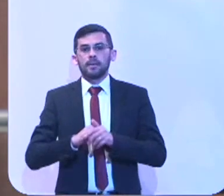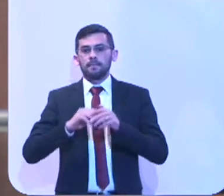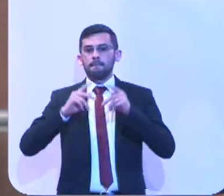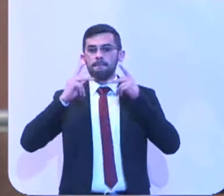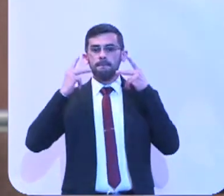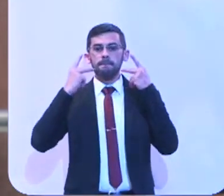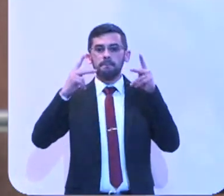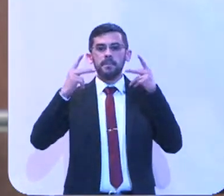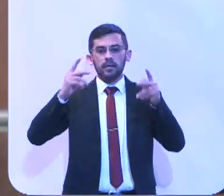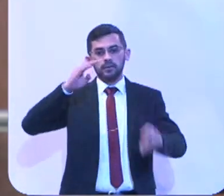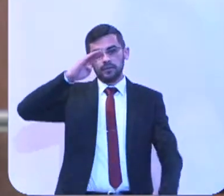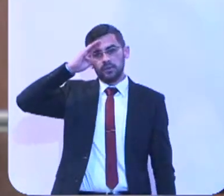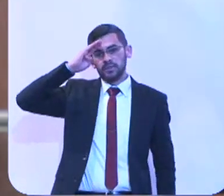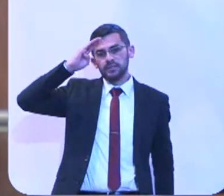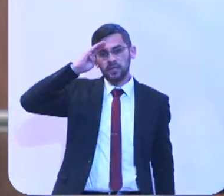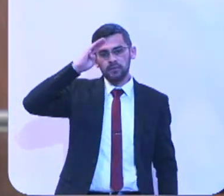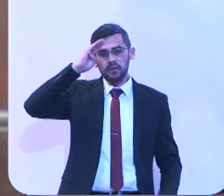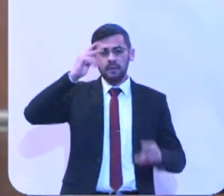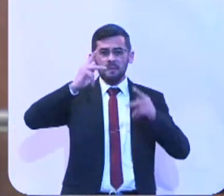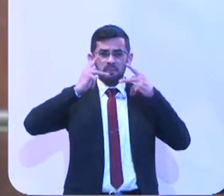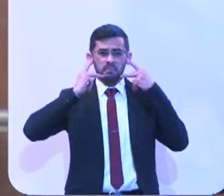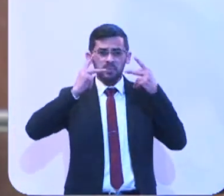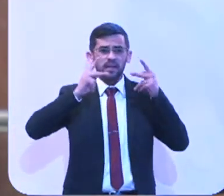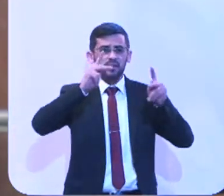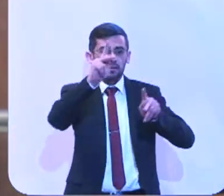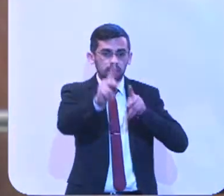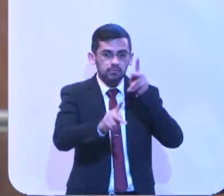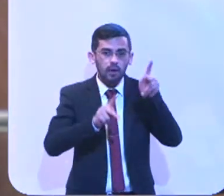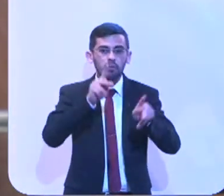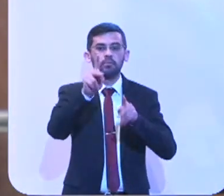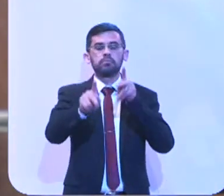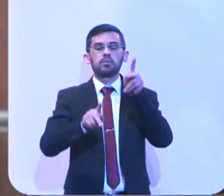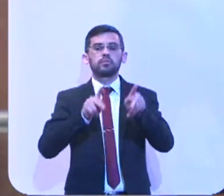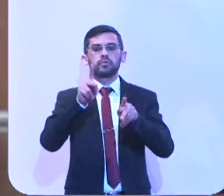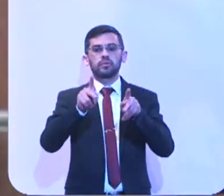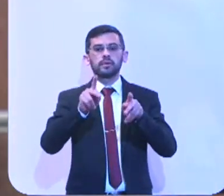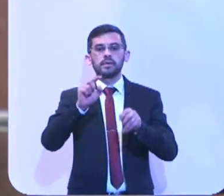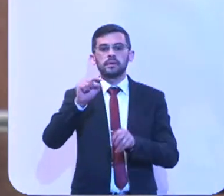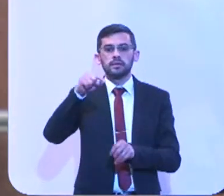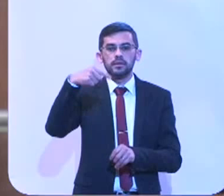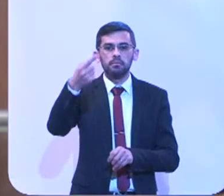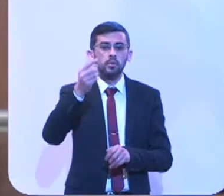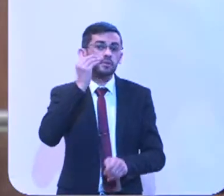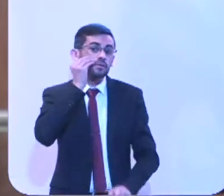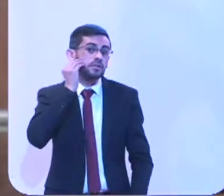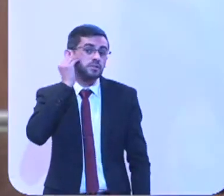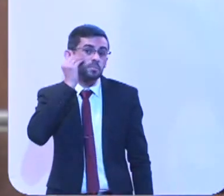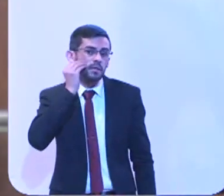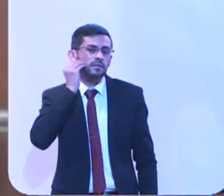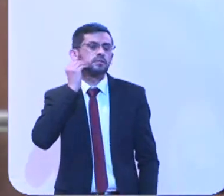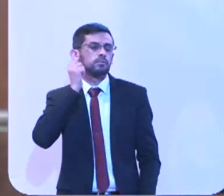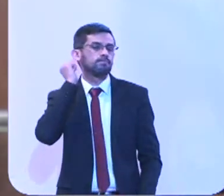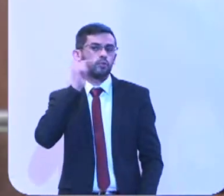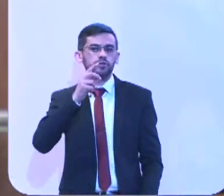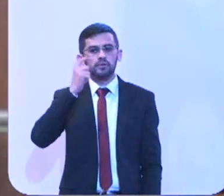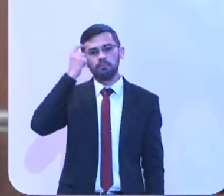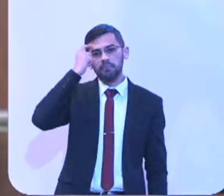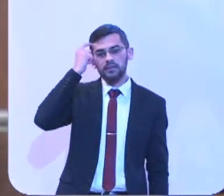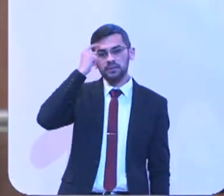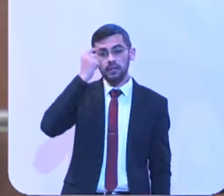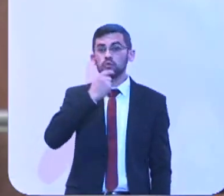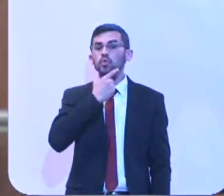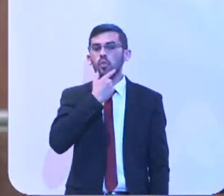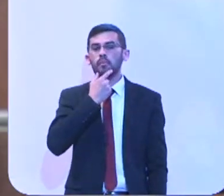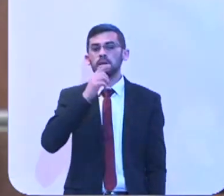ao exército, pregue ao meu povo. E depois dessa experiência eu consigo imaginar esse homem